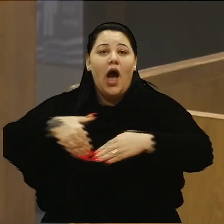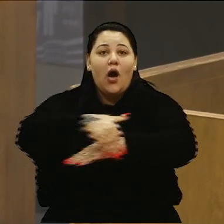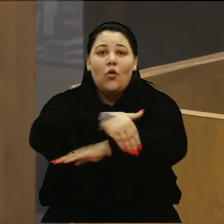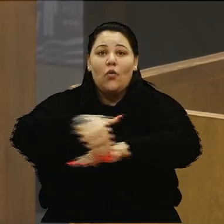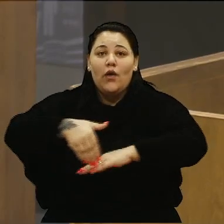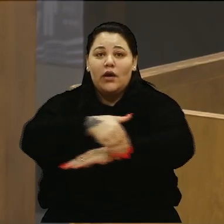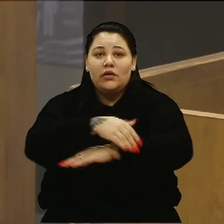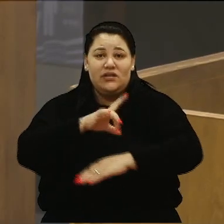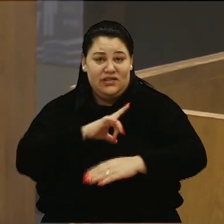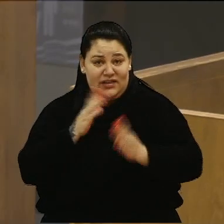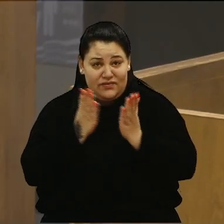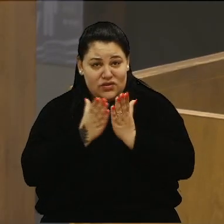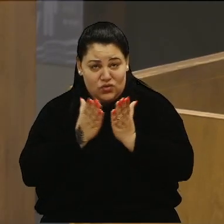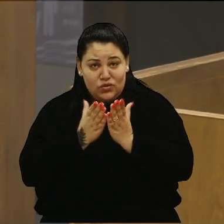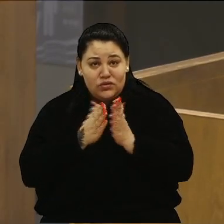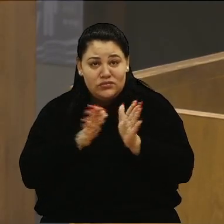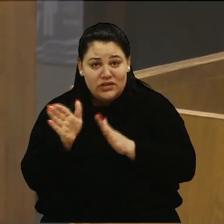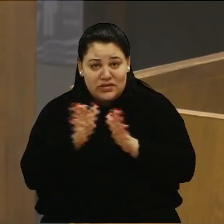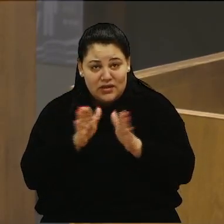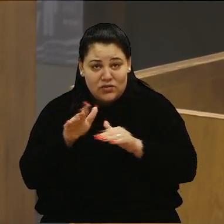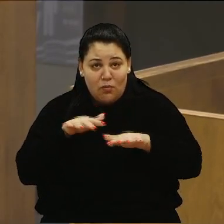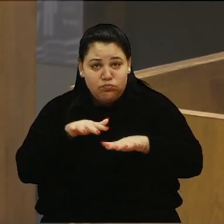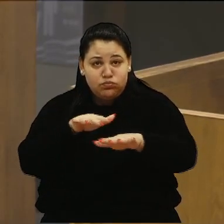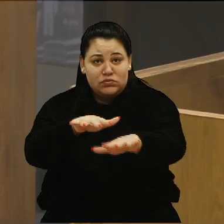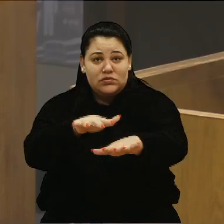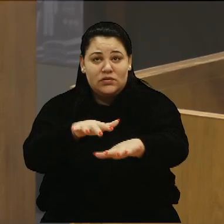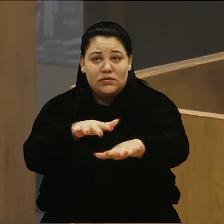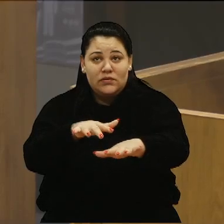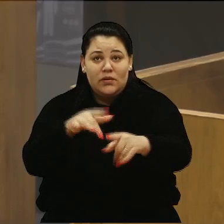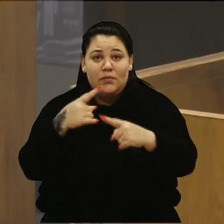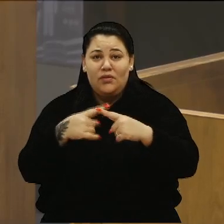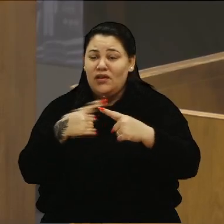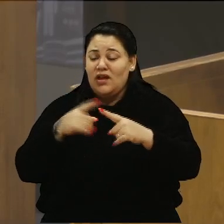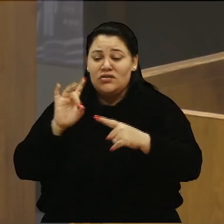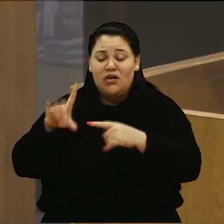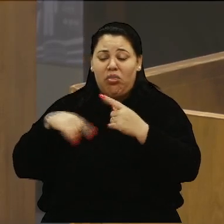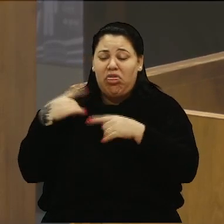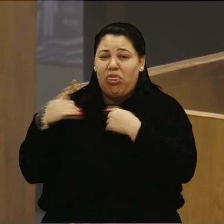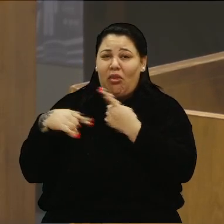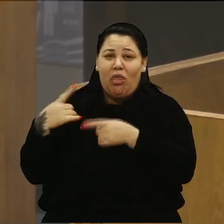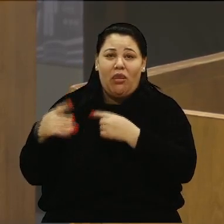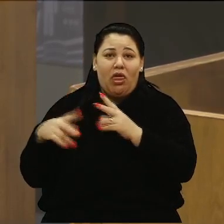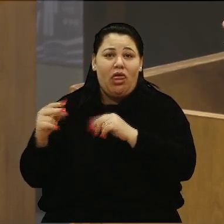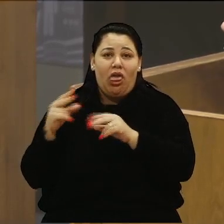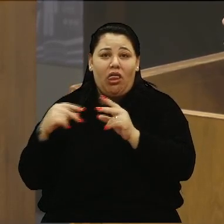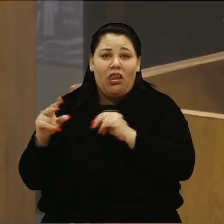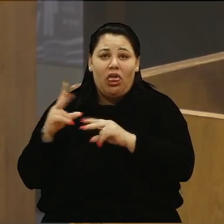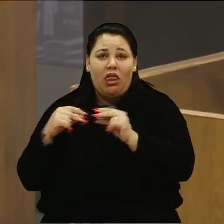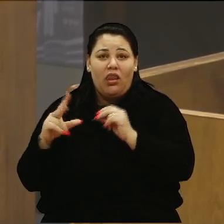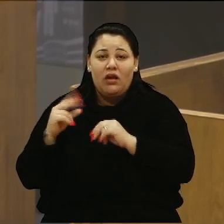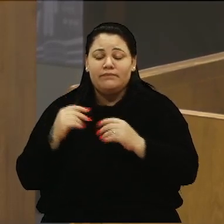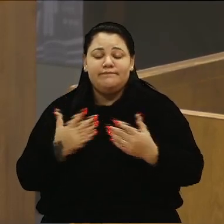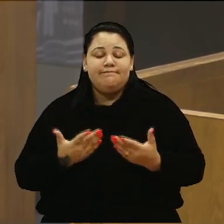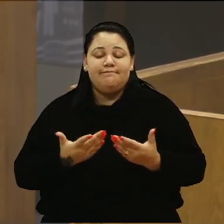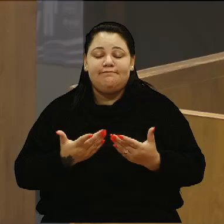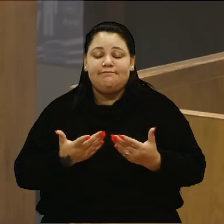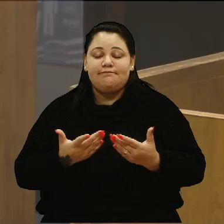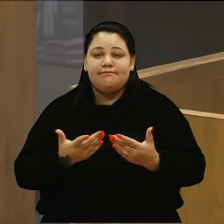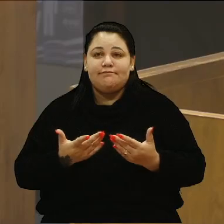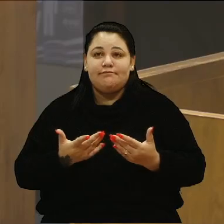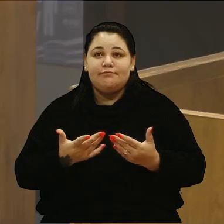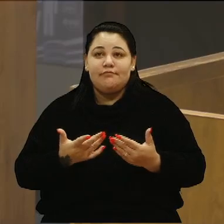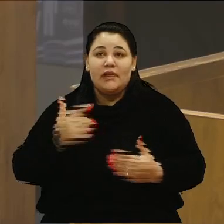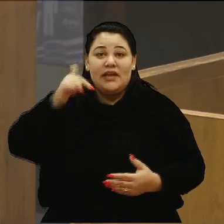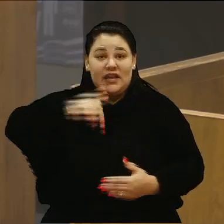trânsito? Não teve, porque ele passou conversa em mim. Ele passou conversa. E